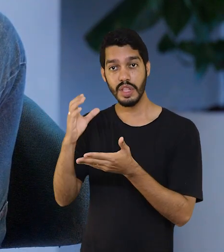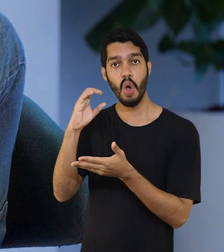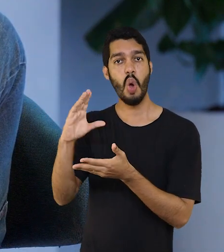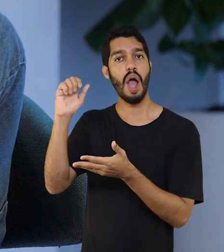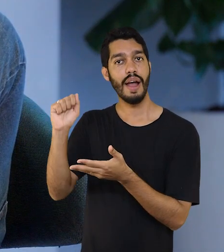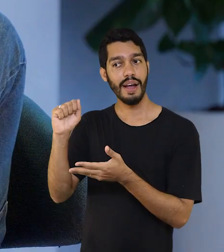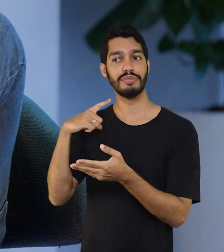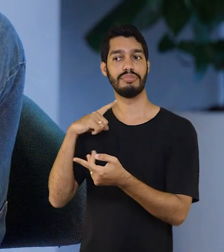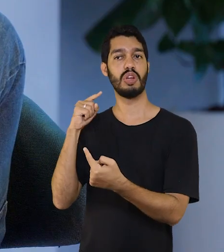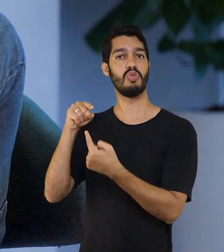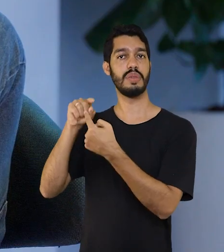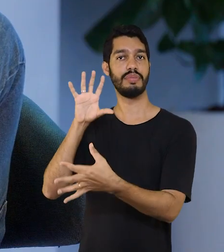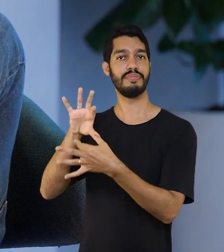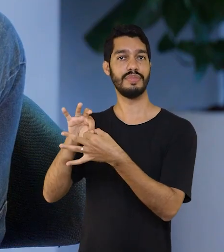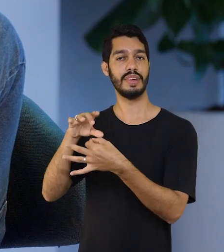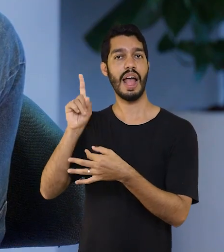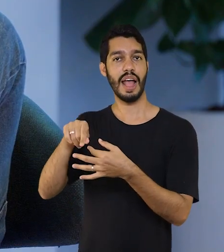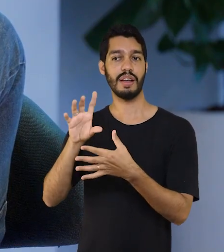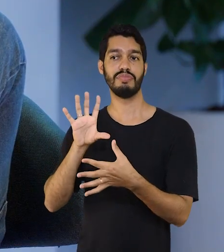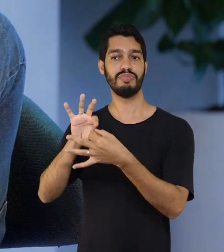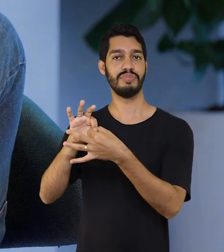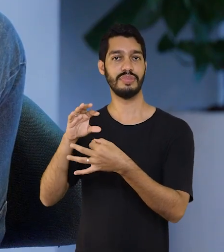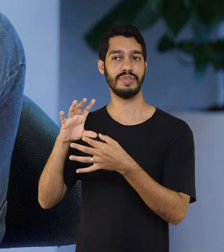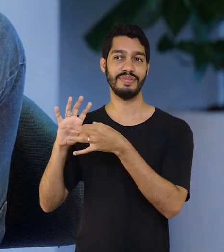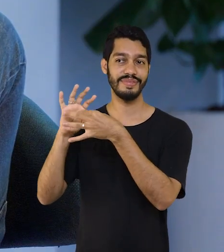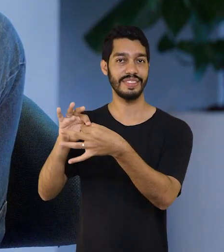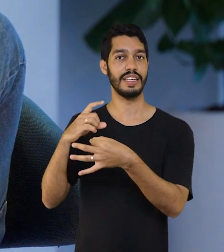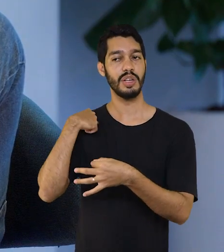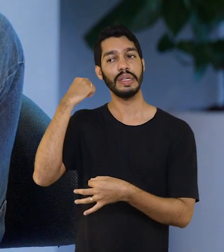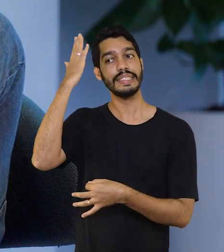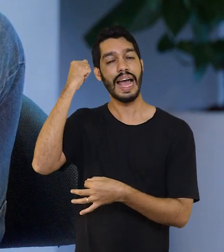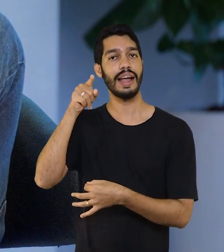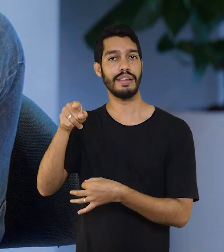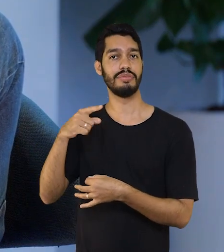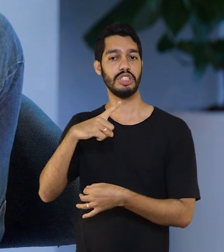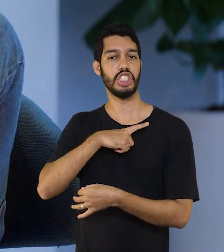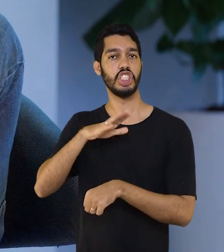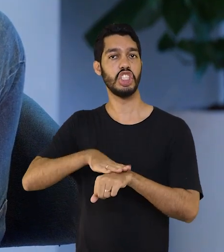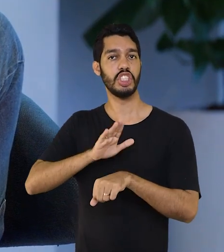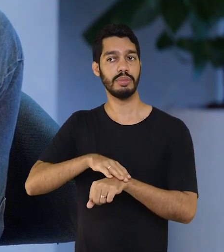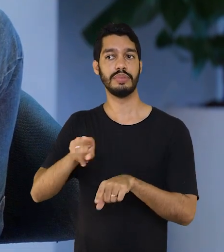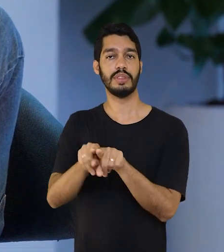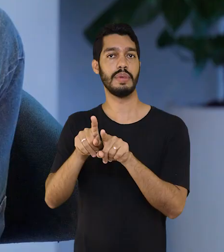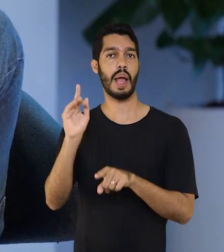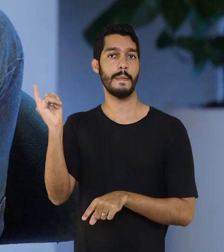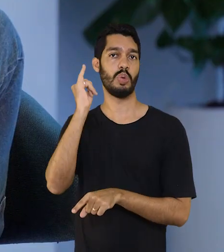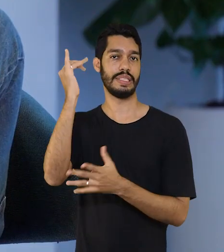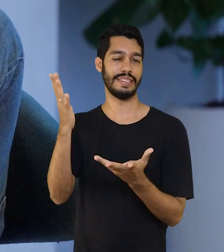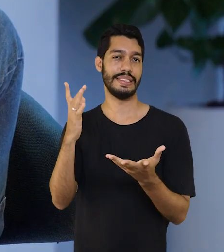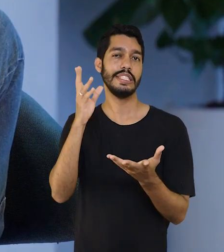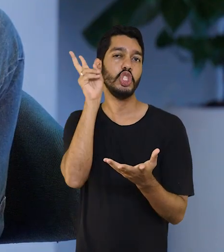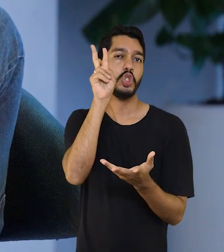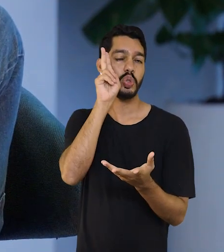na Coca tem a ver exatamente com esse conceito de você ser capaz de mapear o espírito do tempo e ser